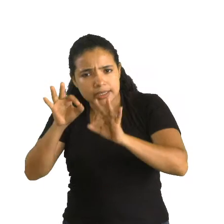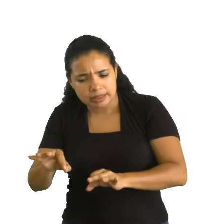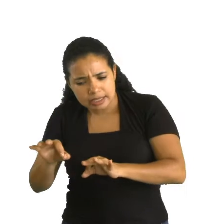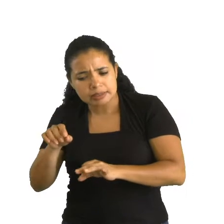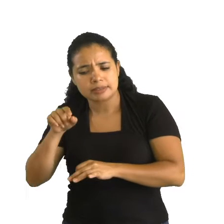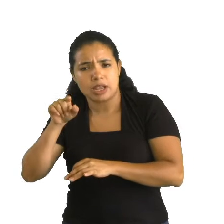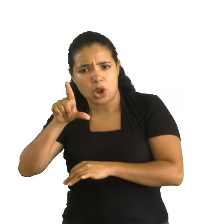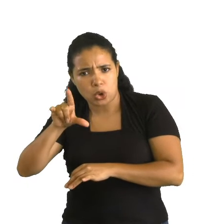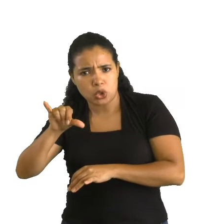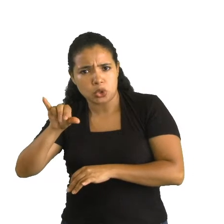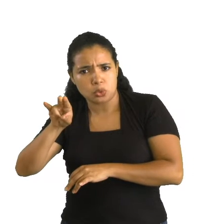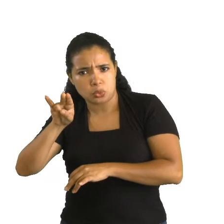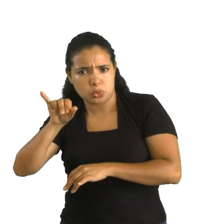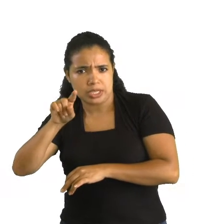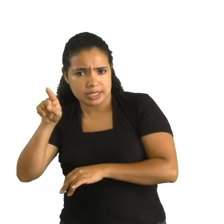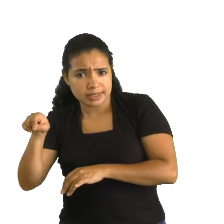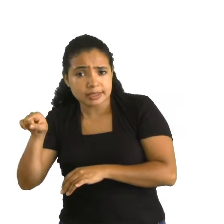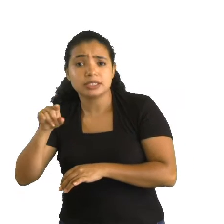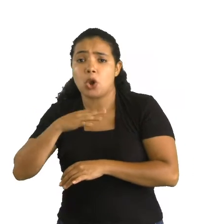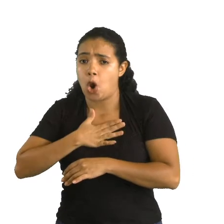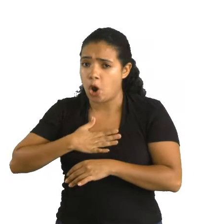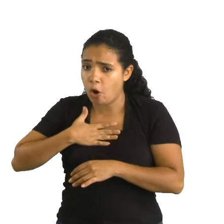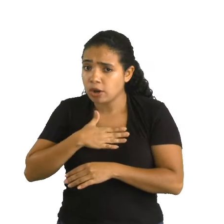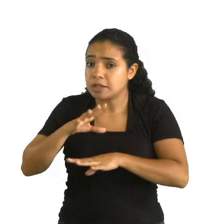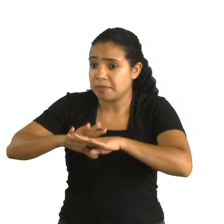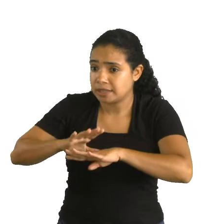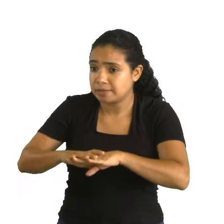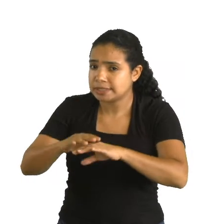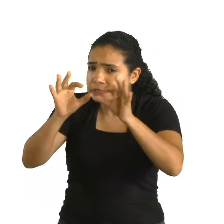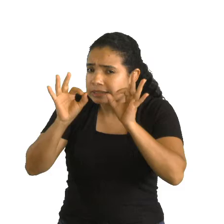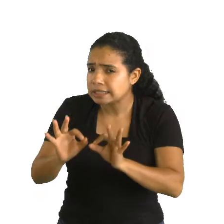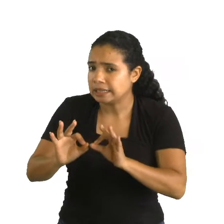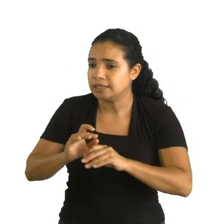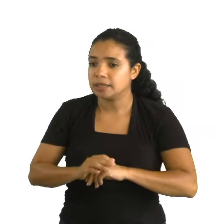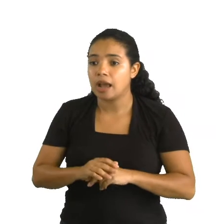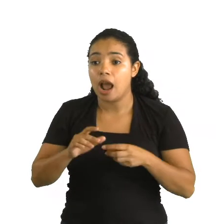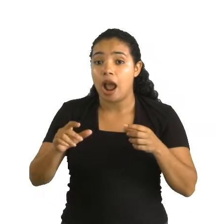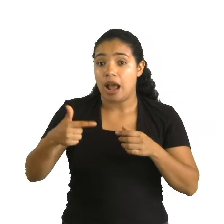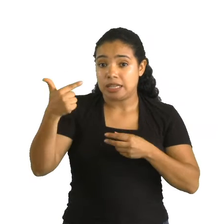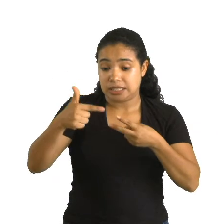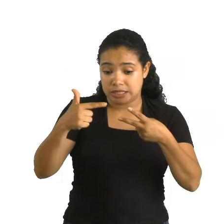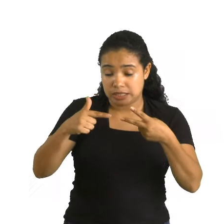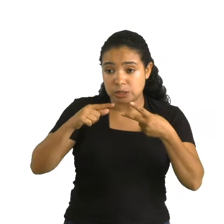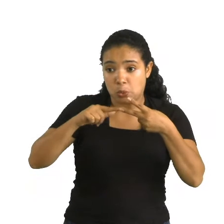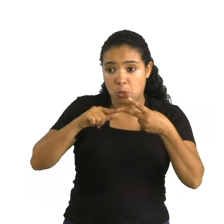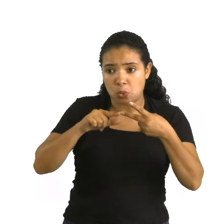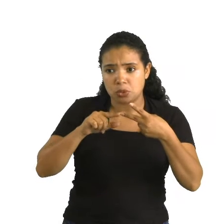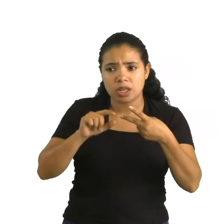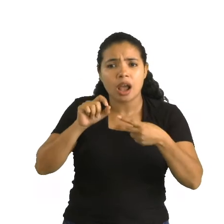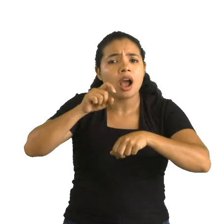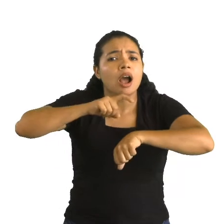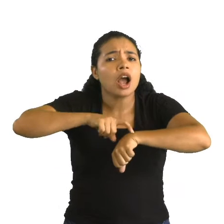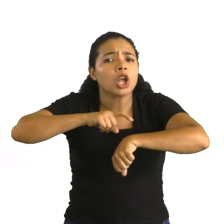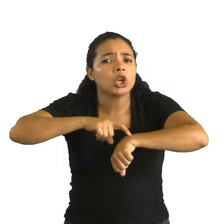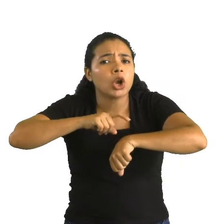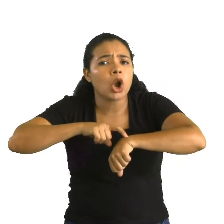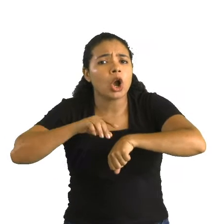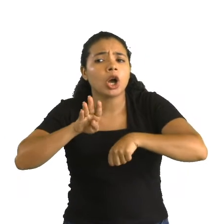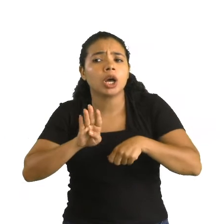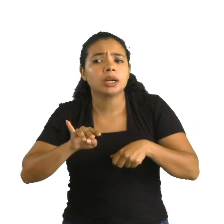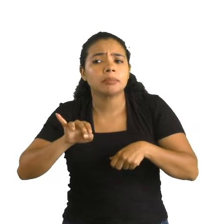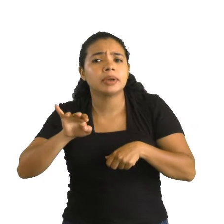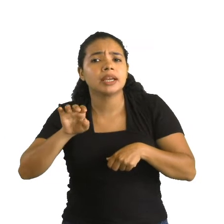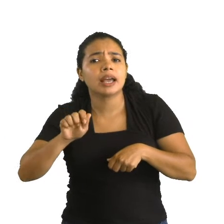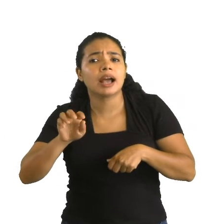ele gosta da aula de matemática. A segunda frase vai fazer uma pergunta. Que horas são,